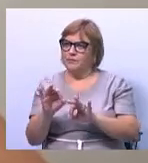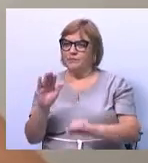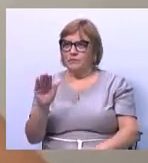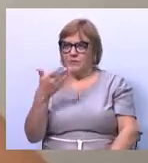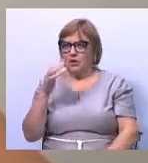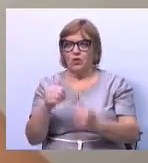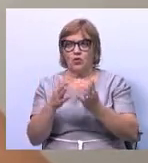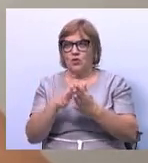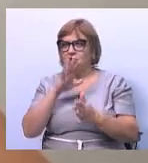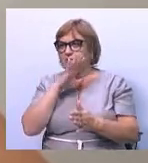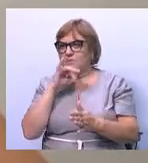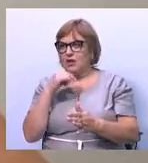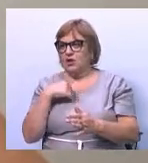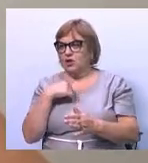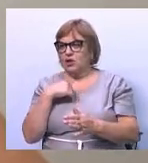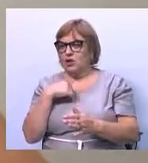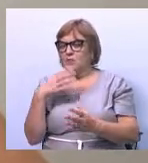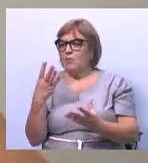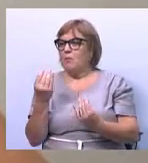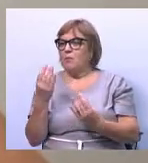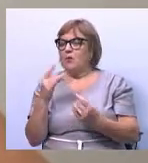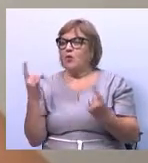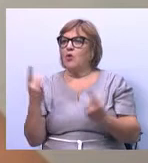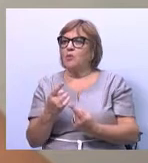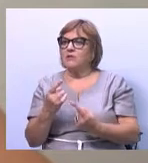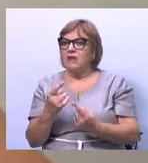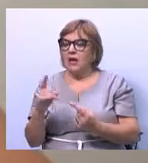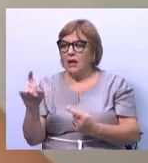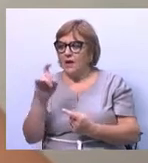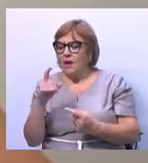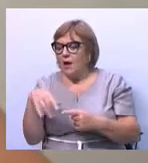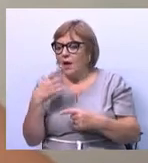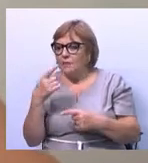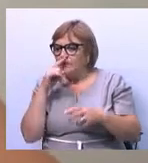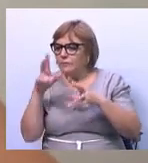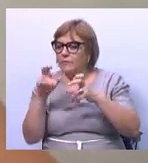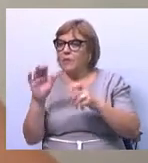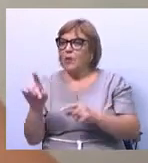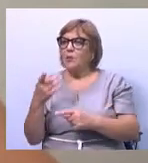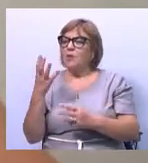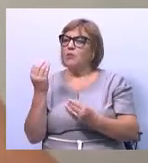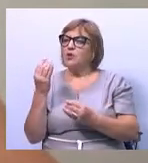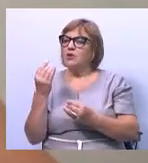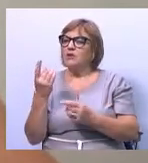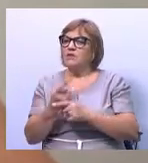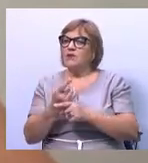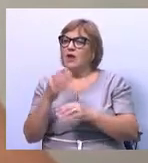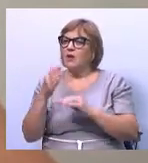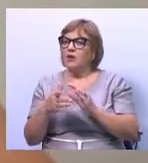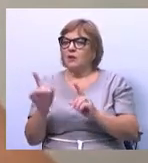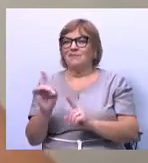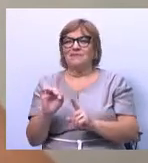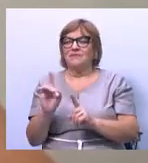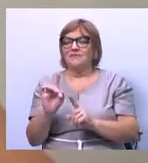Inicialmente, todas as mães, nós sempre temos muito medo quando estamos a começar a utilizar, e muitas vezes acontece não